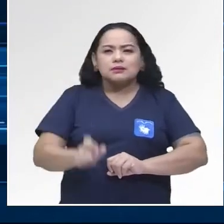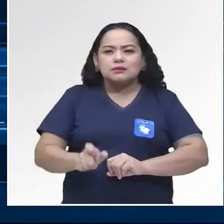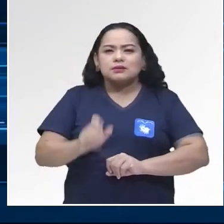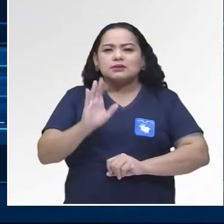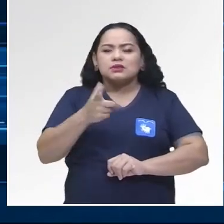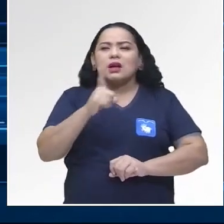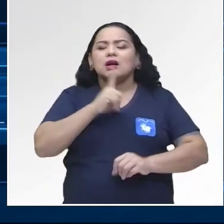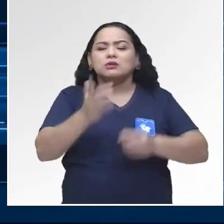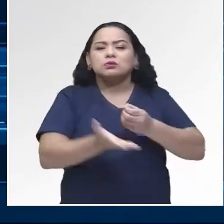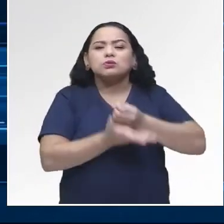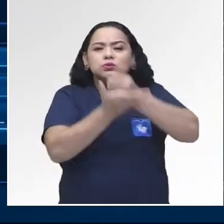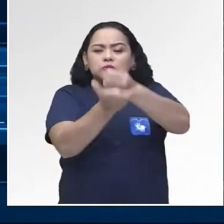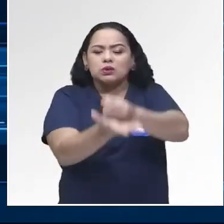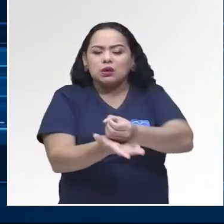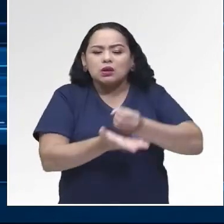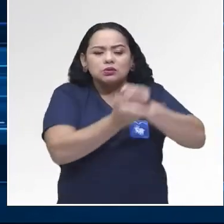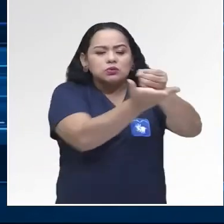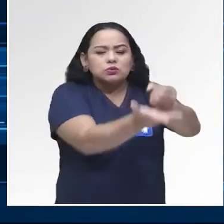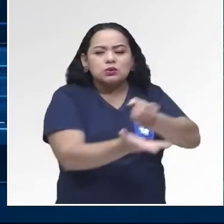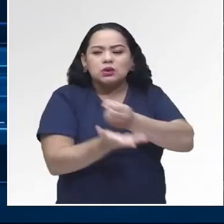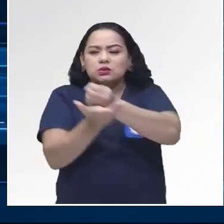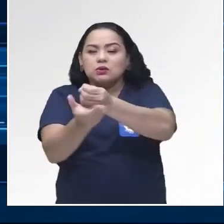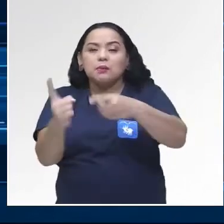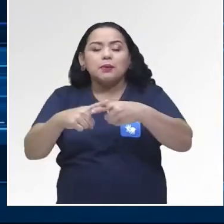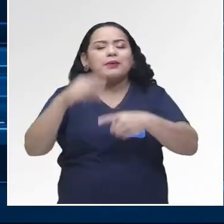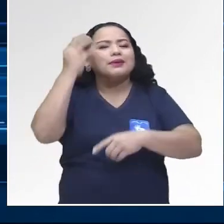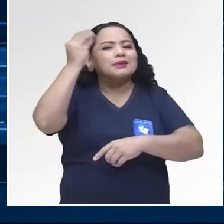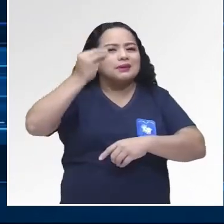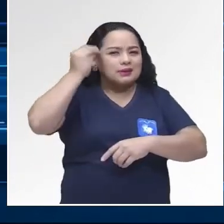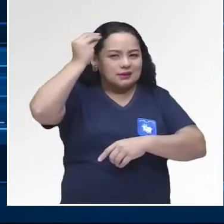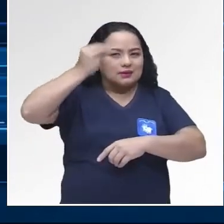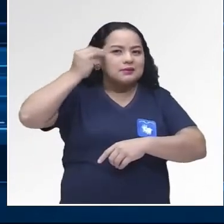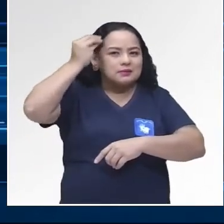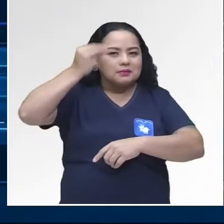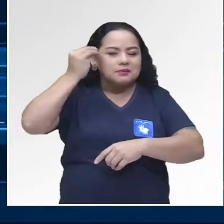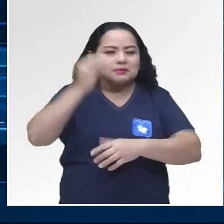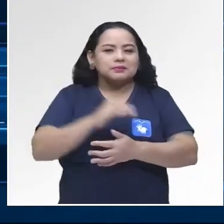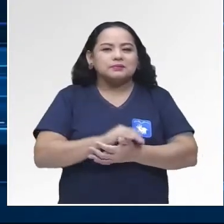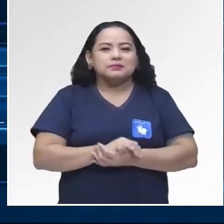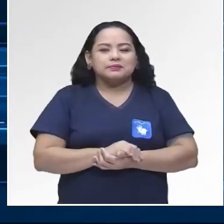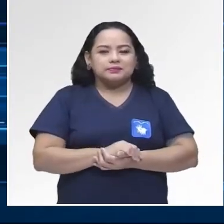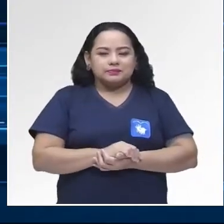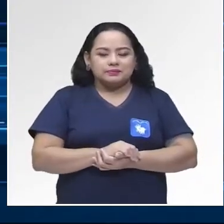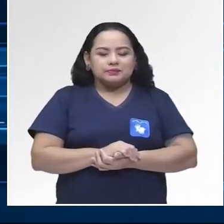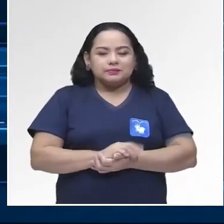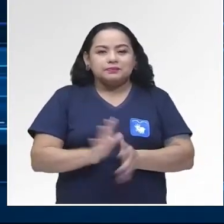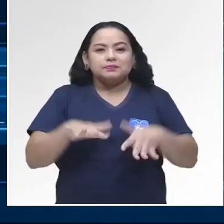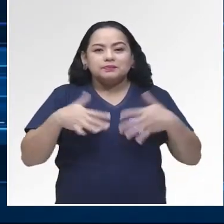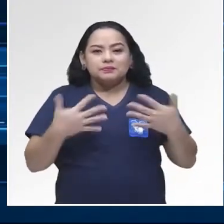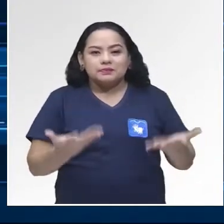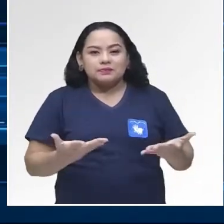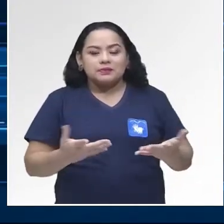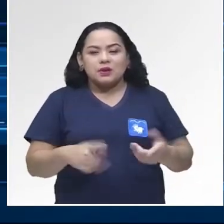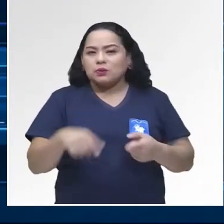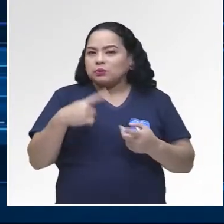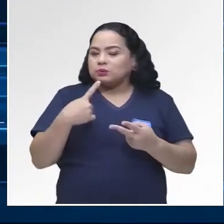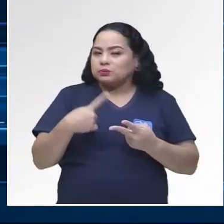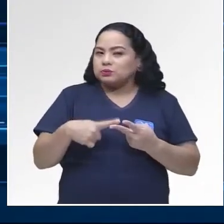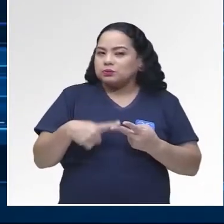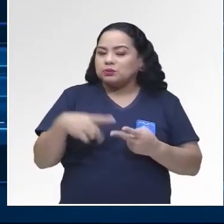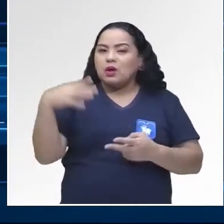vai ajudando a resolver. Porque já tem uma certa experiência. Né? Então esse é um ponto. Né?